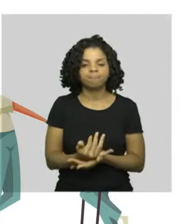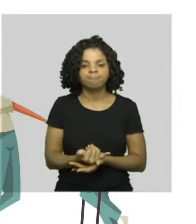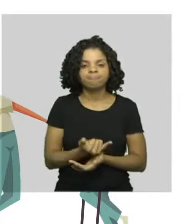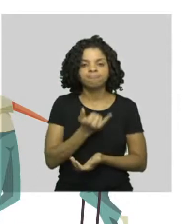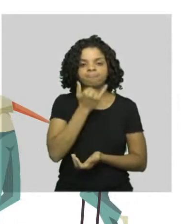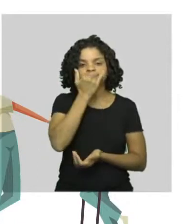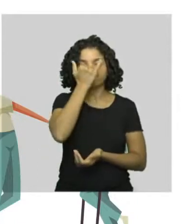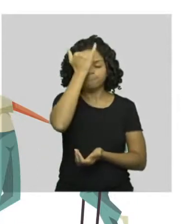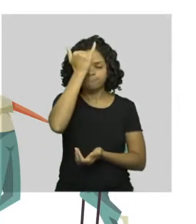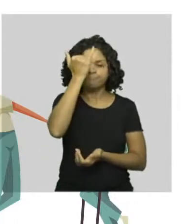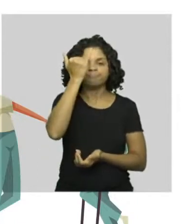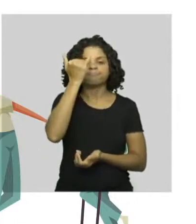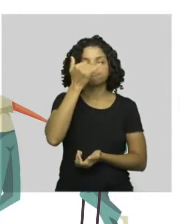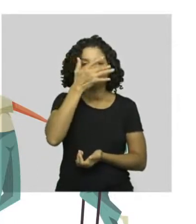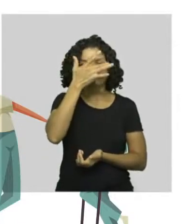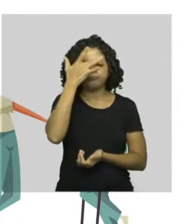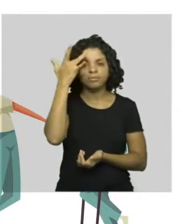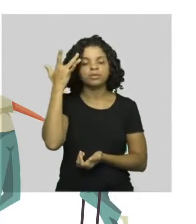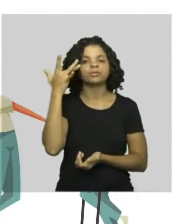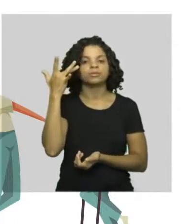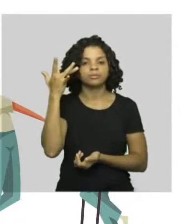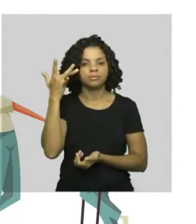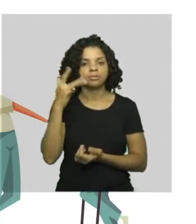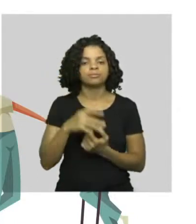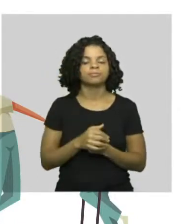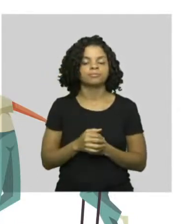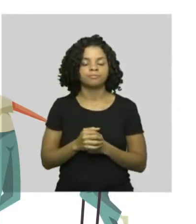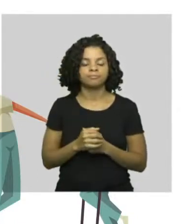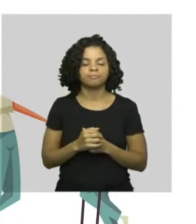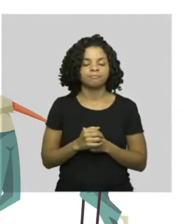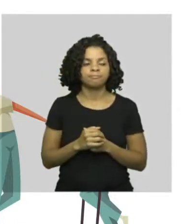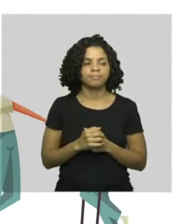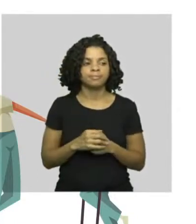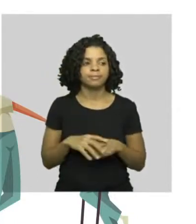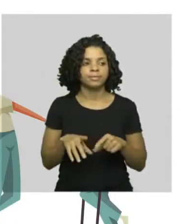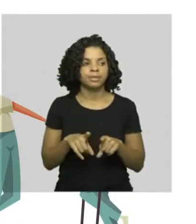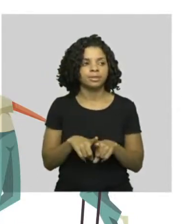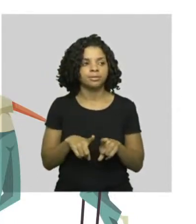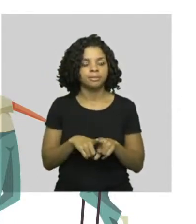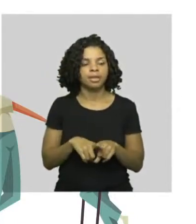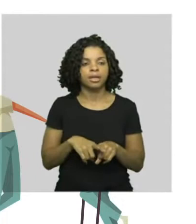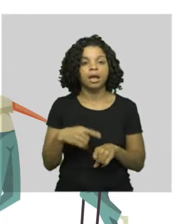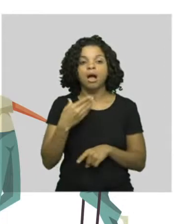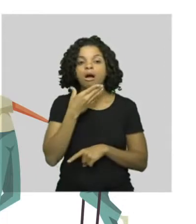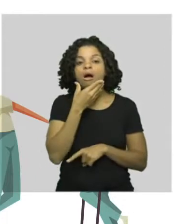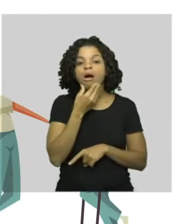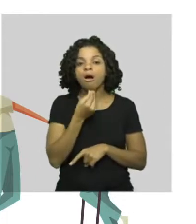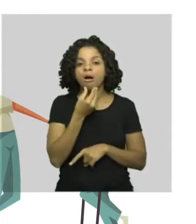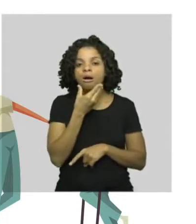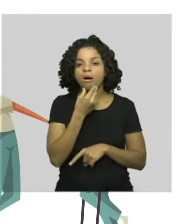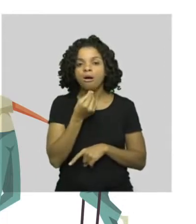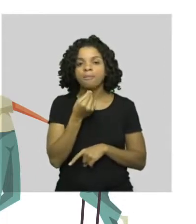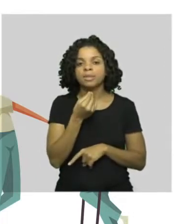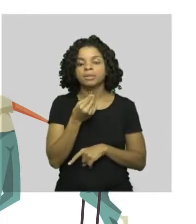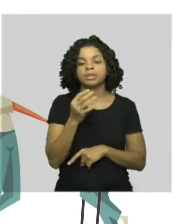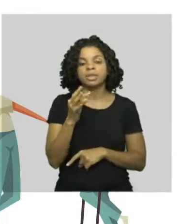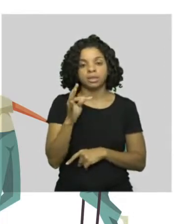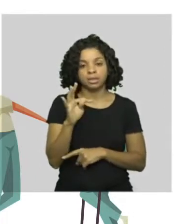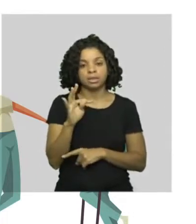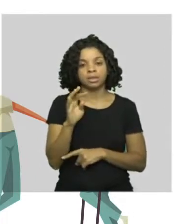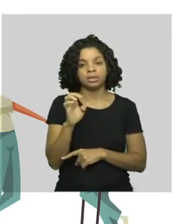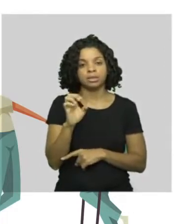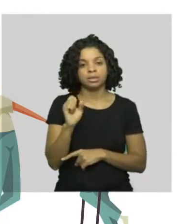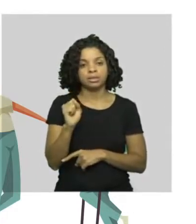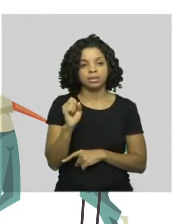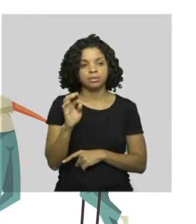da escada, pode encurtar esses degraus, que no sexo masculino a testosterona funciona, de certa forma, como